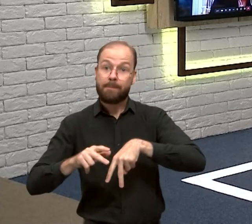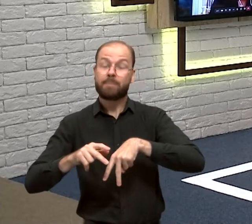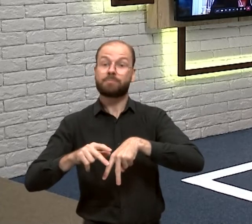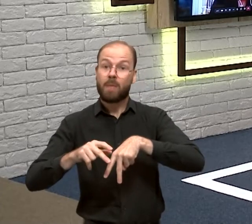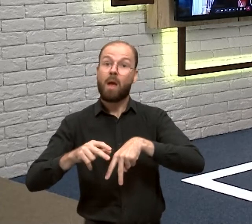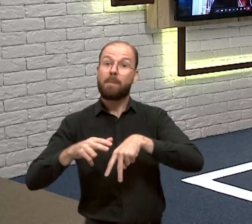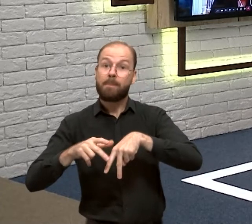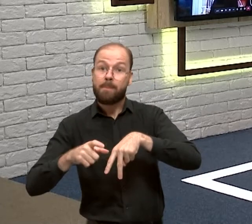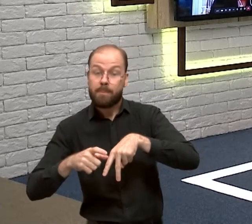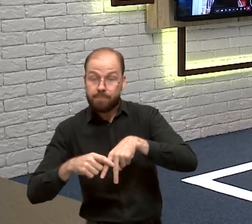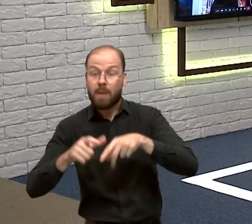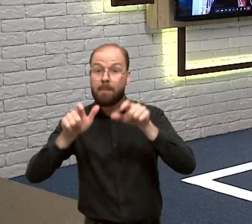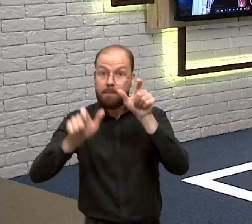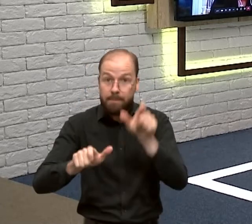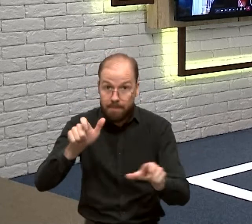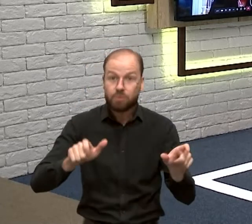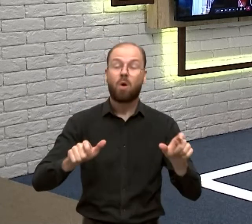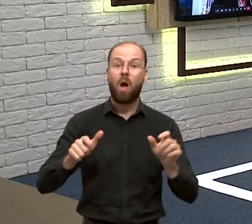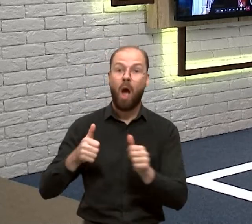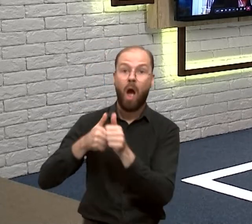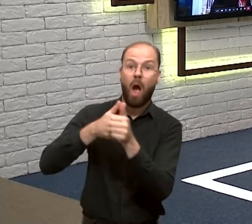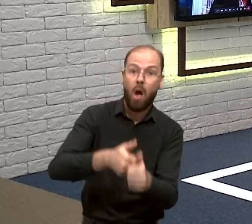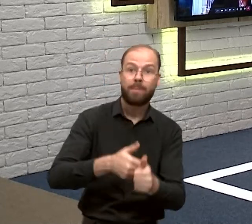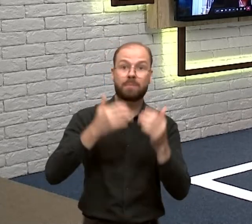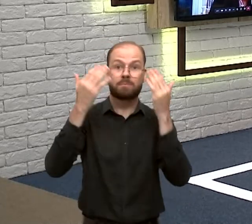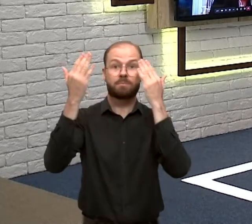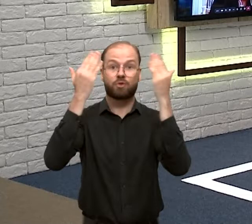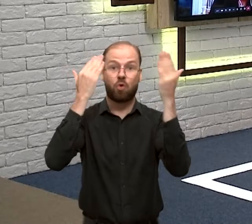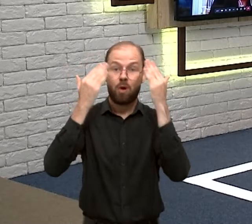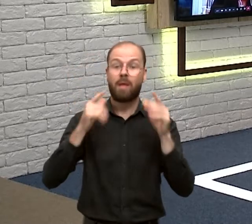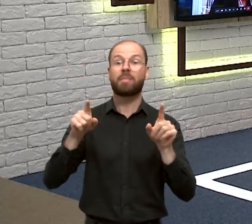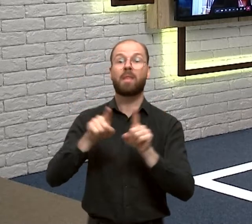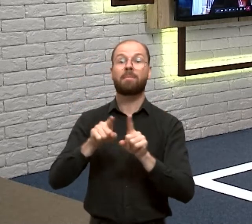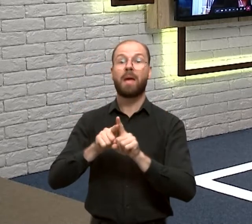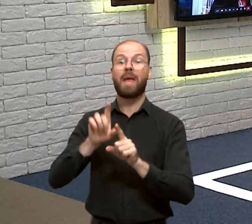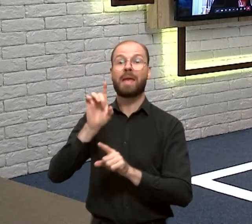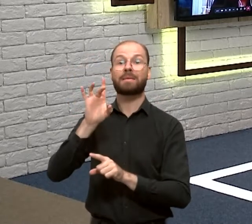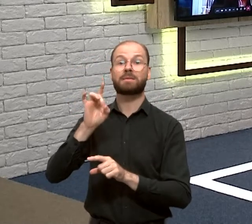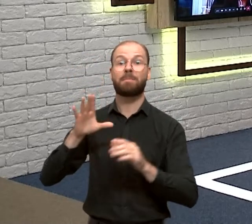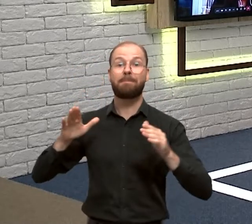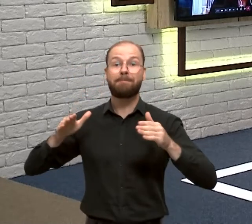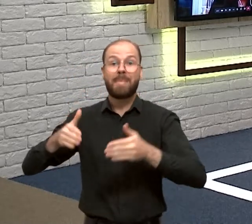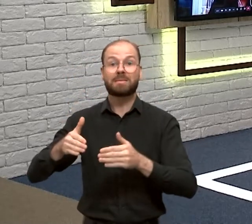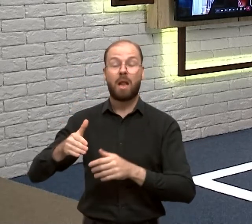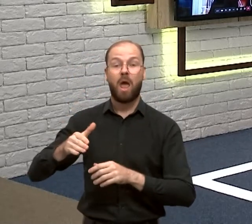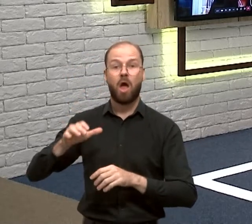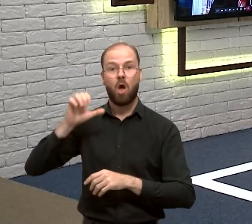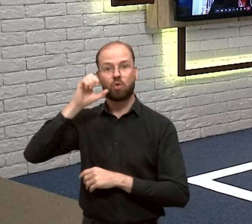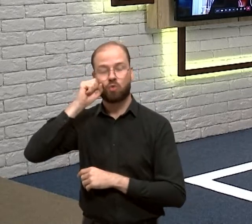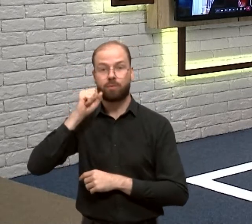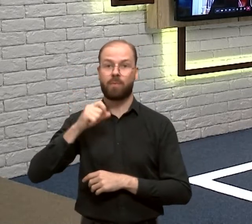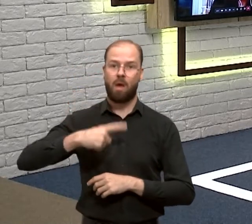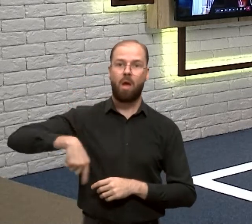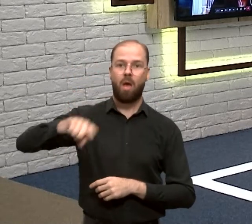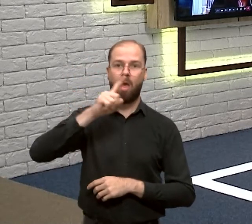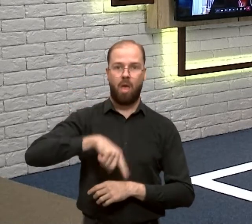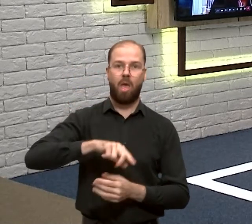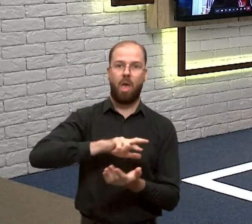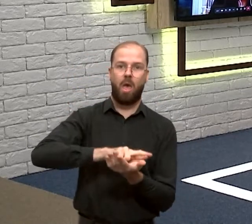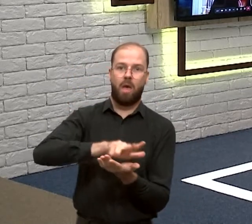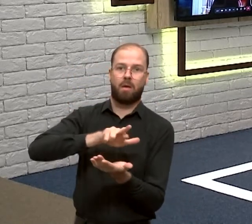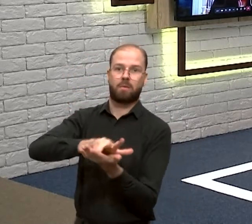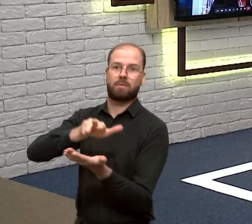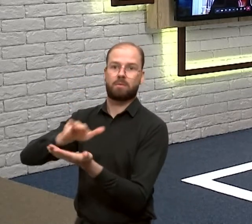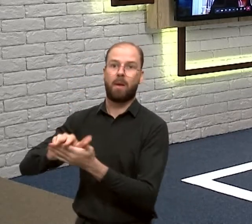e especialista em sono. Que hoje, dentro da área do sono, a gente é uma área multiprofissional. A gente conta com esse